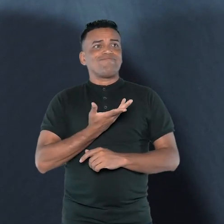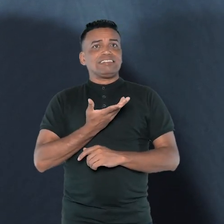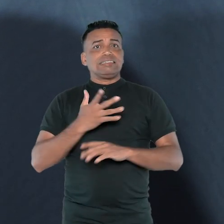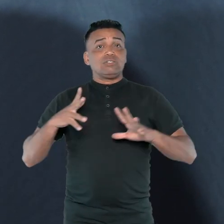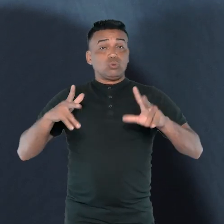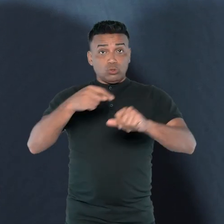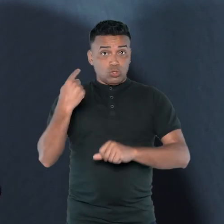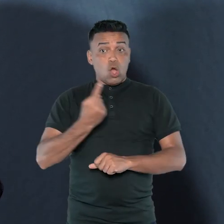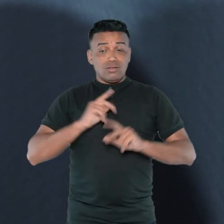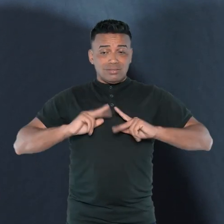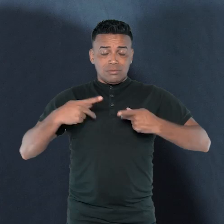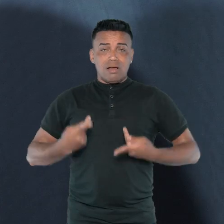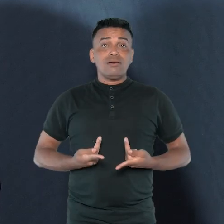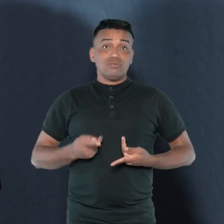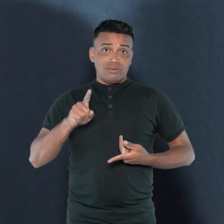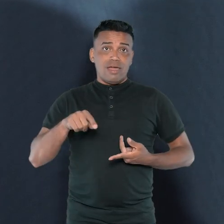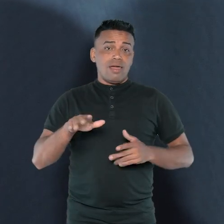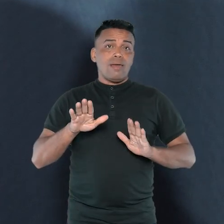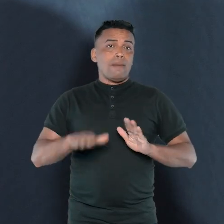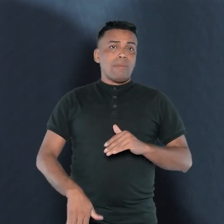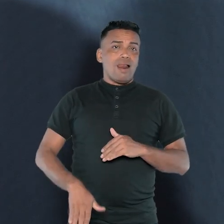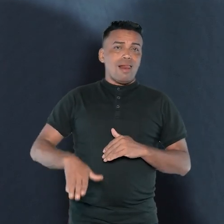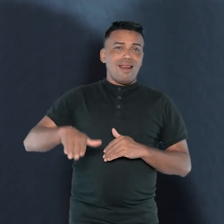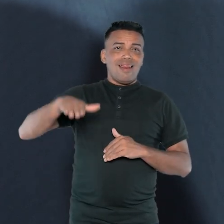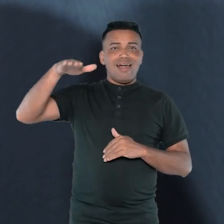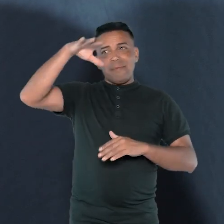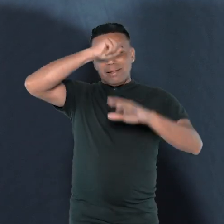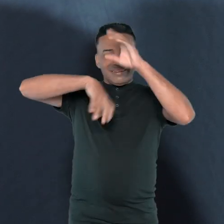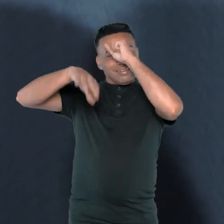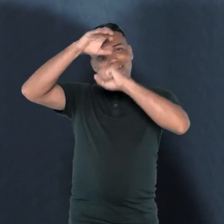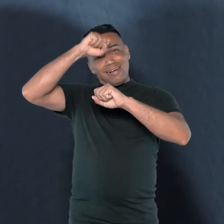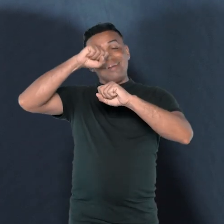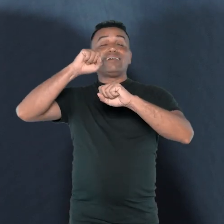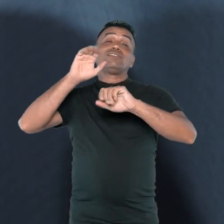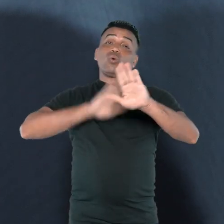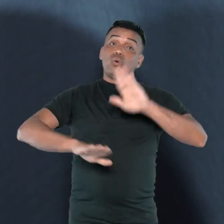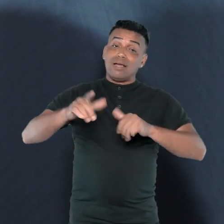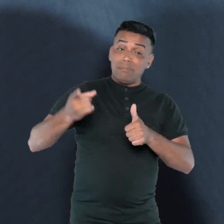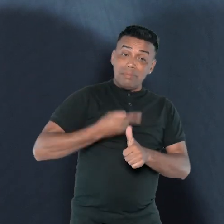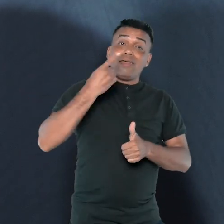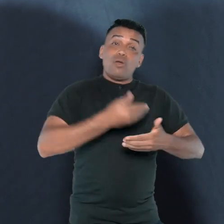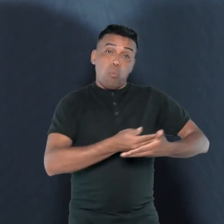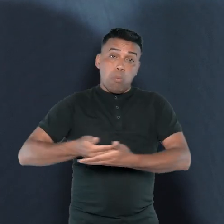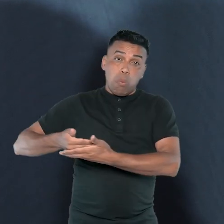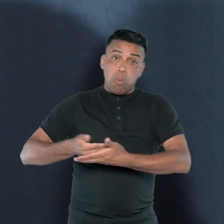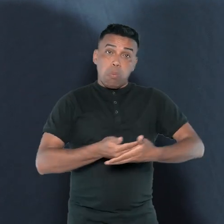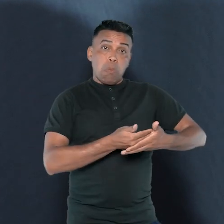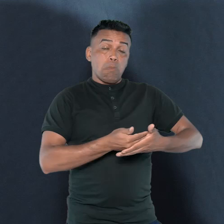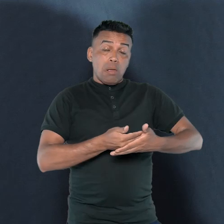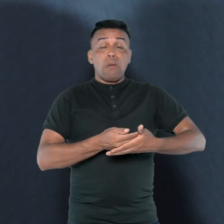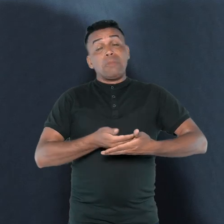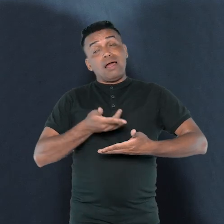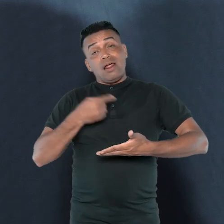de todos nós seres humanos, que é formativa, né, que é da parte da Constituição. Existe um cuidado, primeiro, que é necessário, né, até para